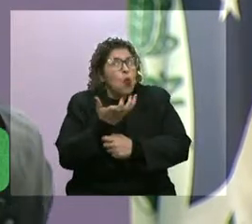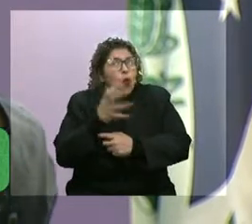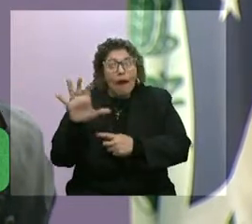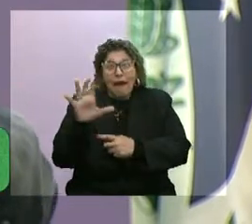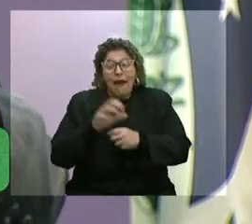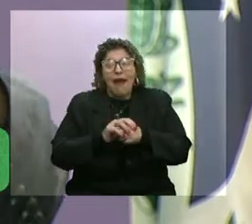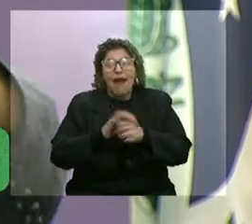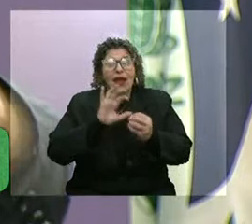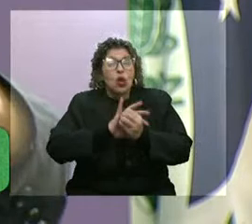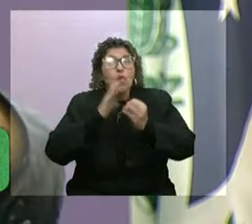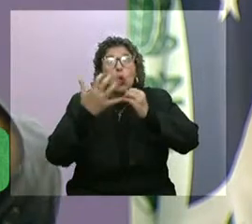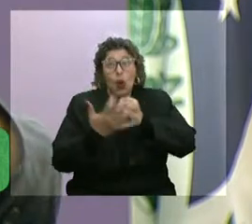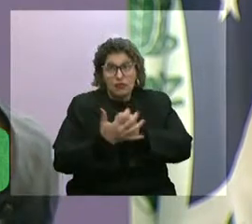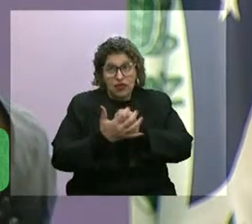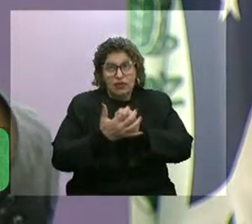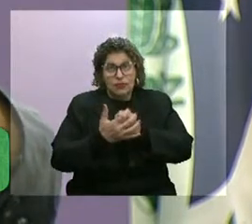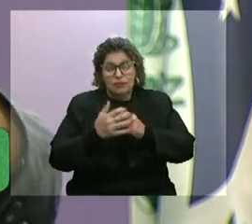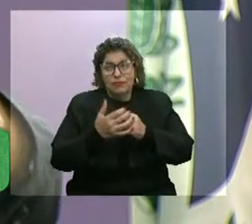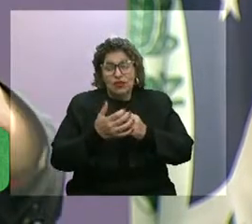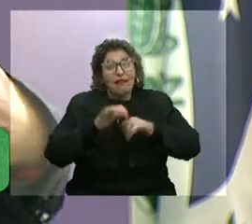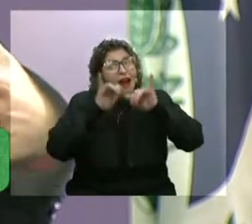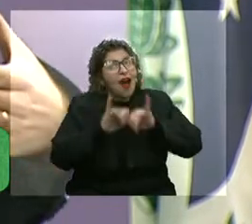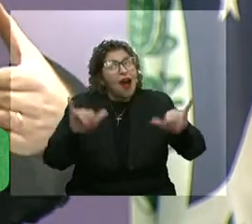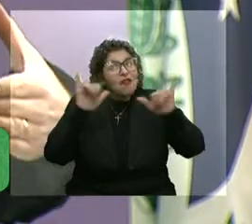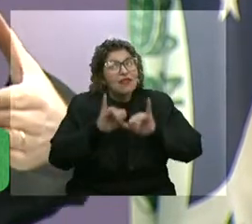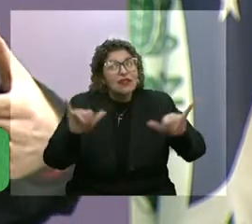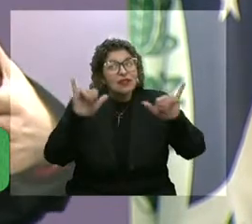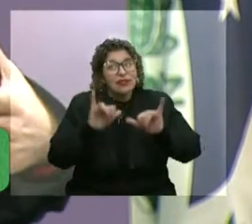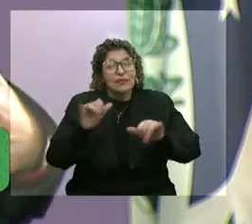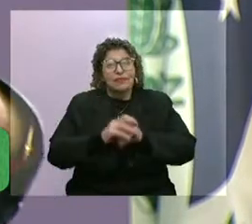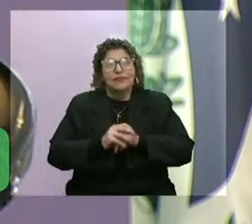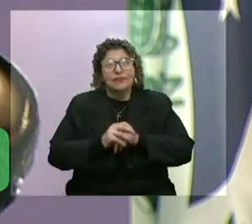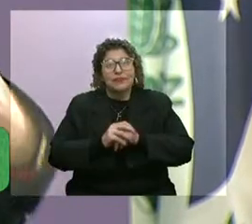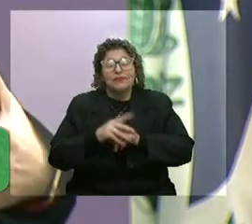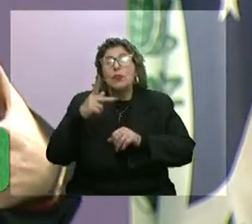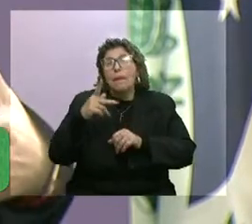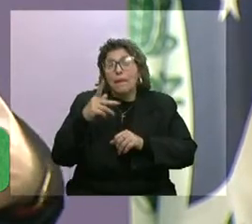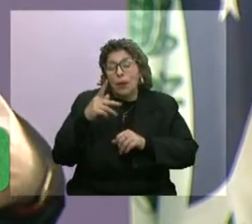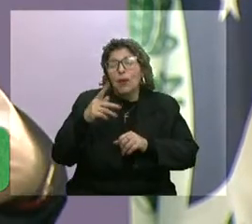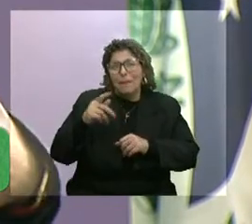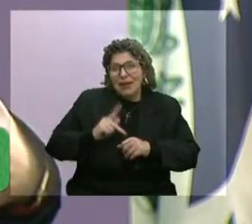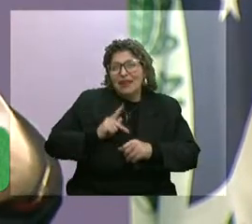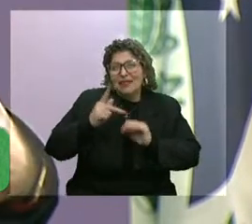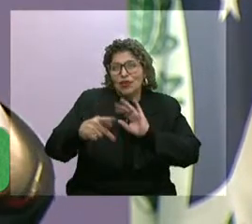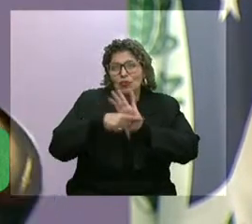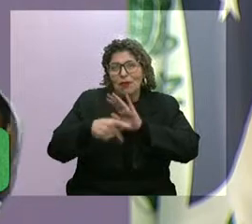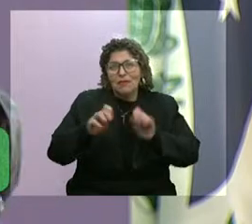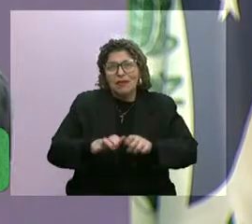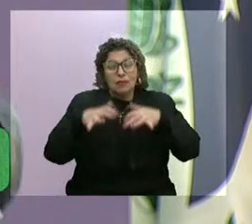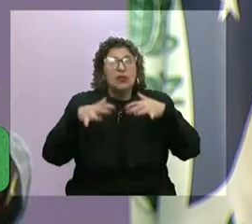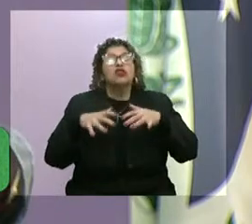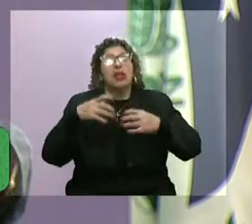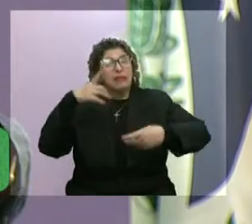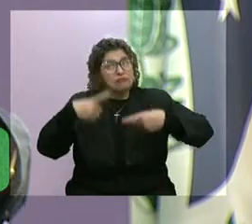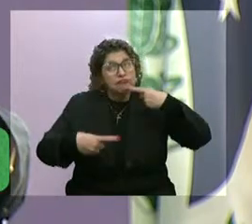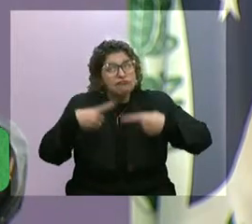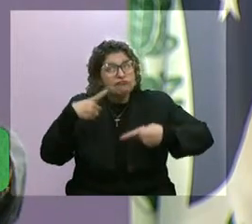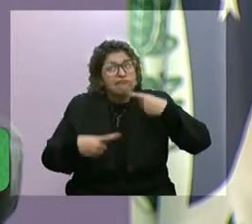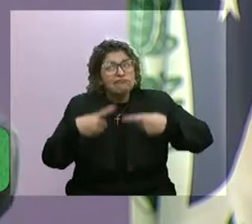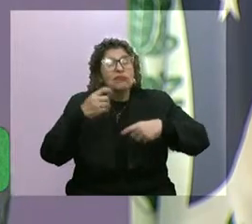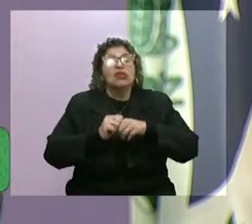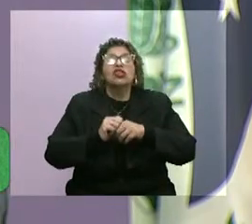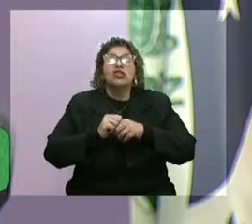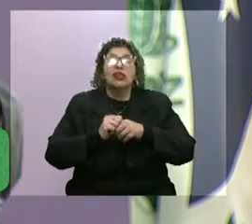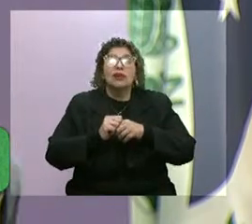precisamos divulgar isso, deixar isso claro, né? O presidente me disse, Elisa, isso já é uma discussão que está sendo feita, já está sendo